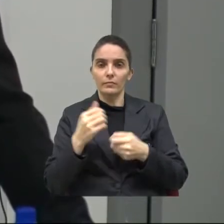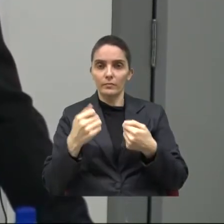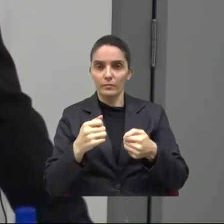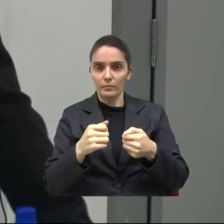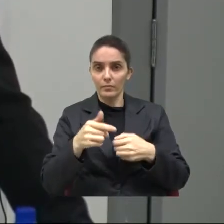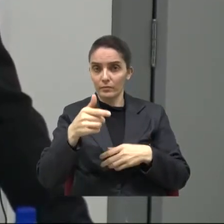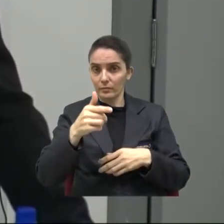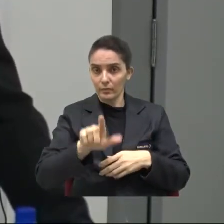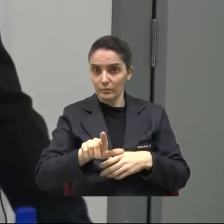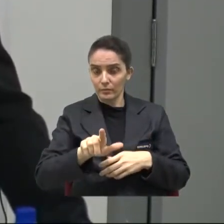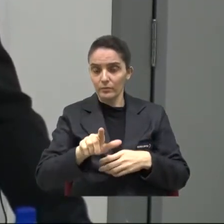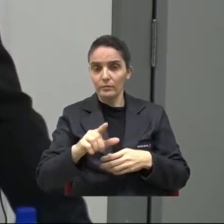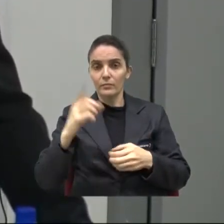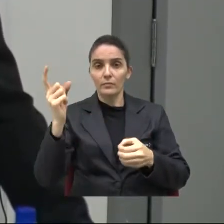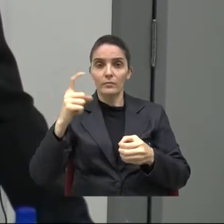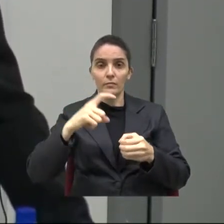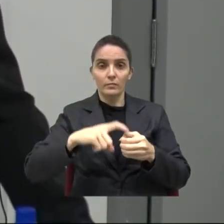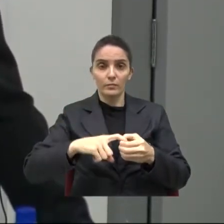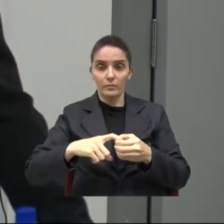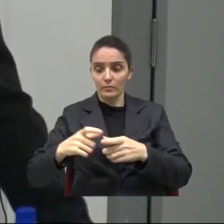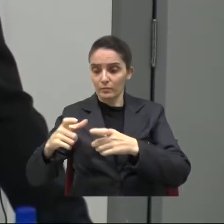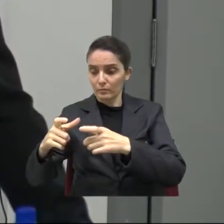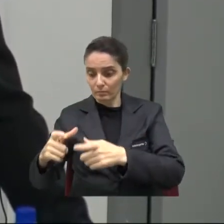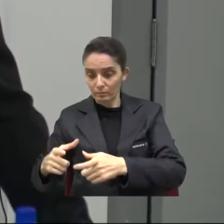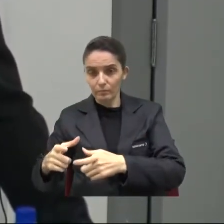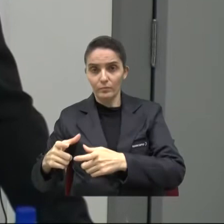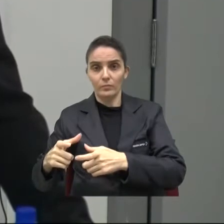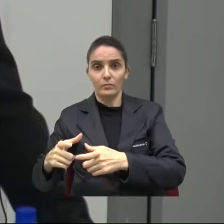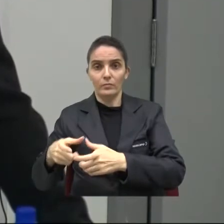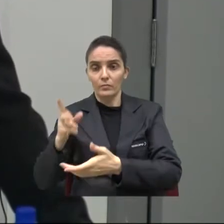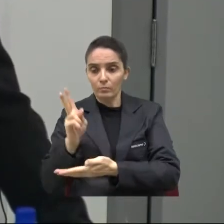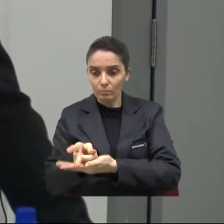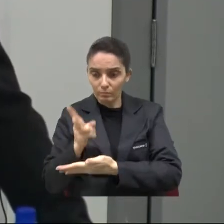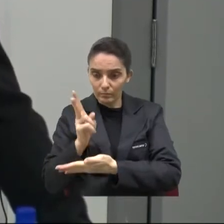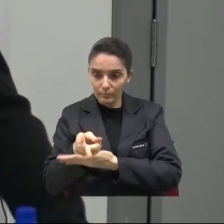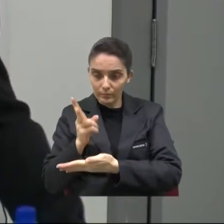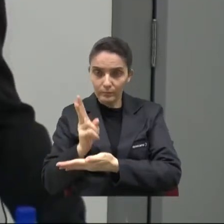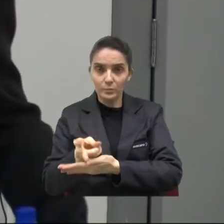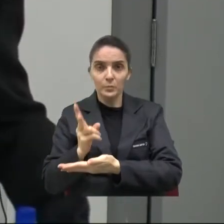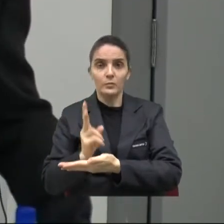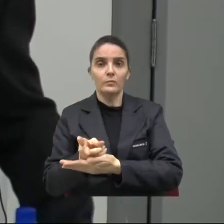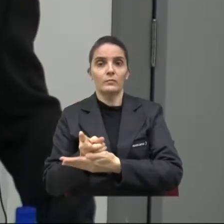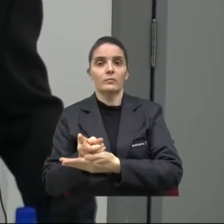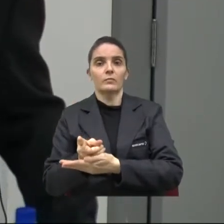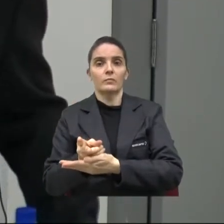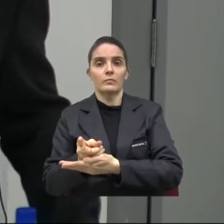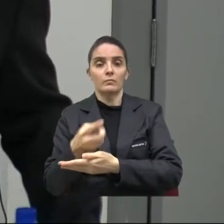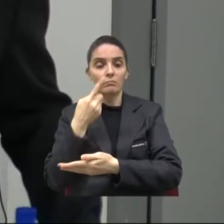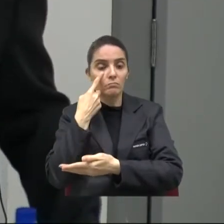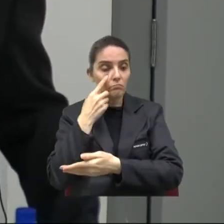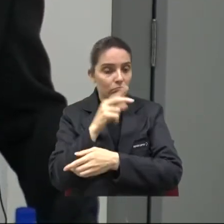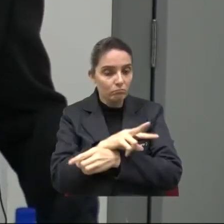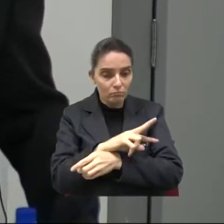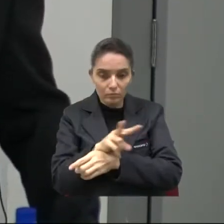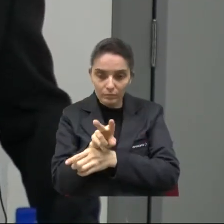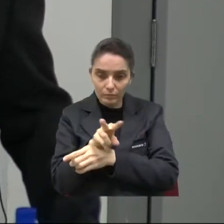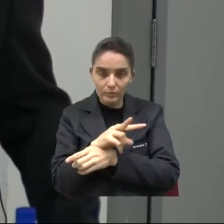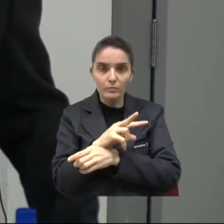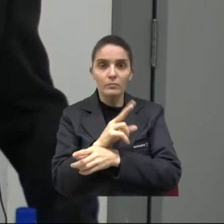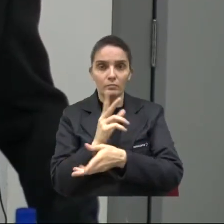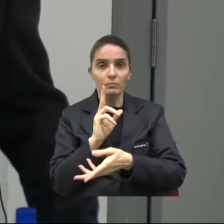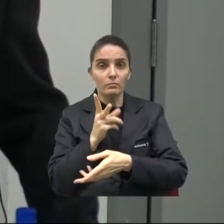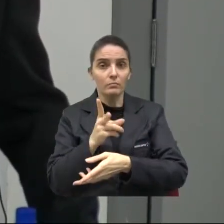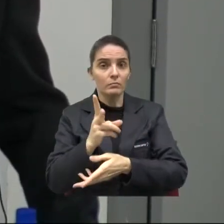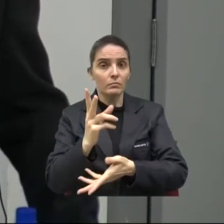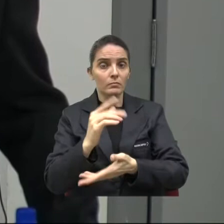né, a volta de um posto para poder efetivamente ser atuante, para efetivamente estar funcionando.